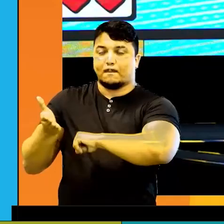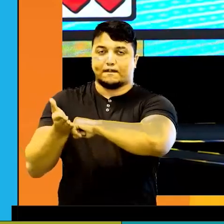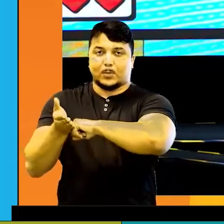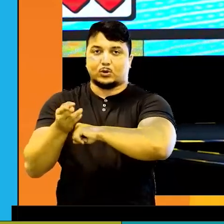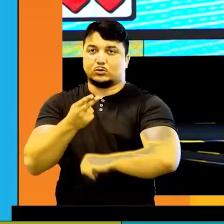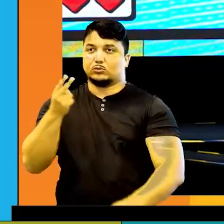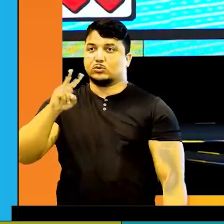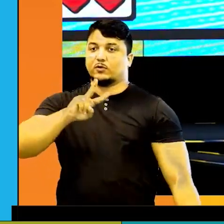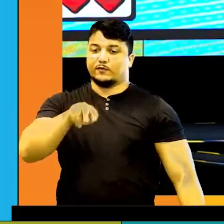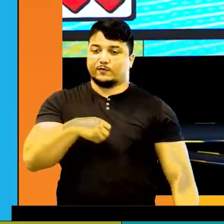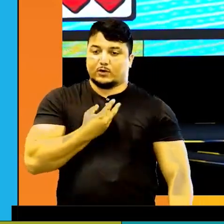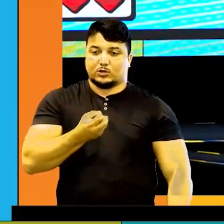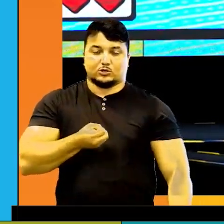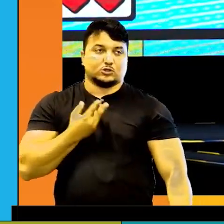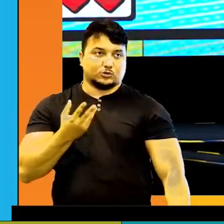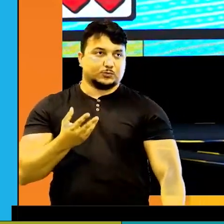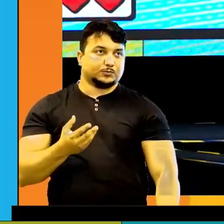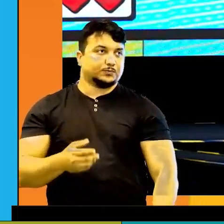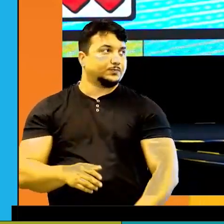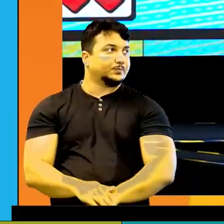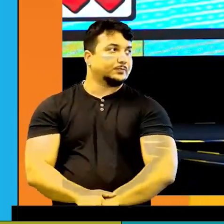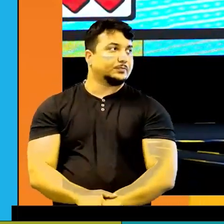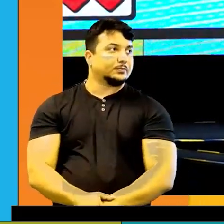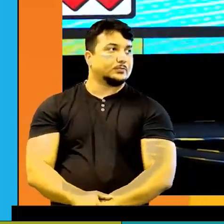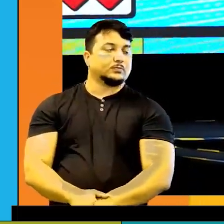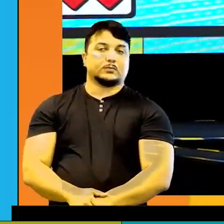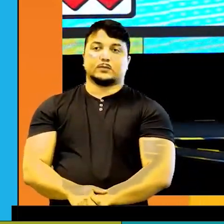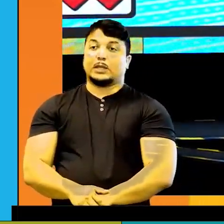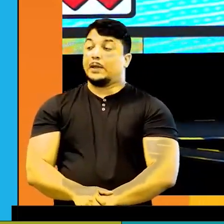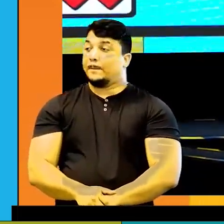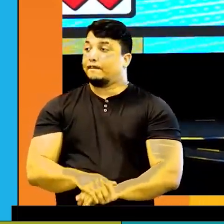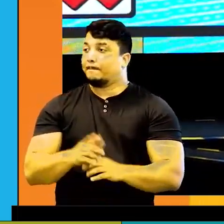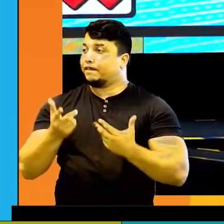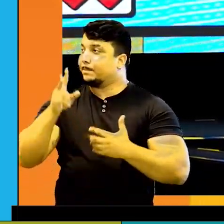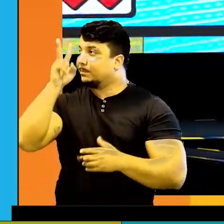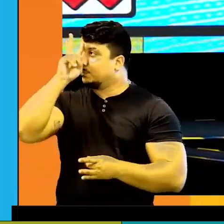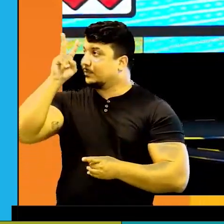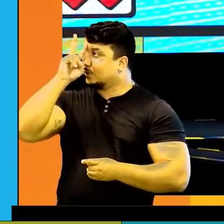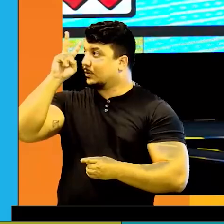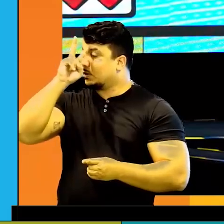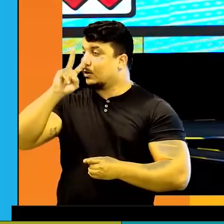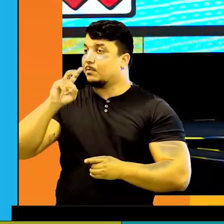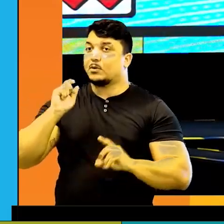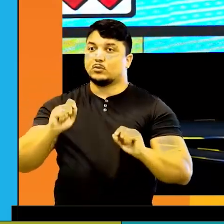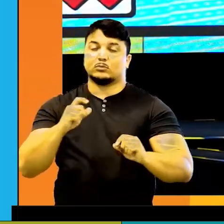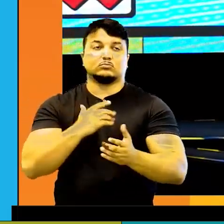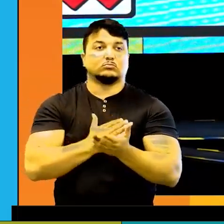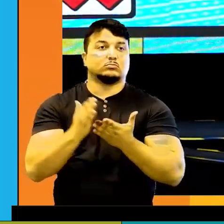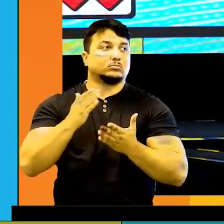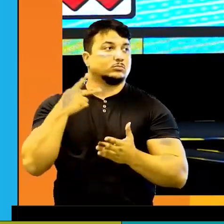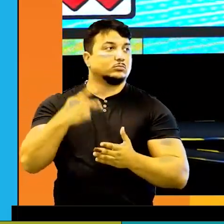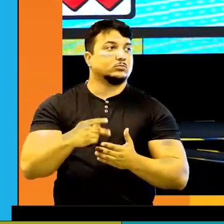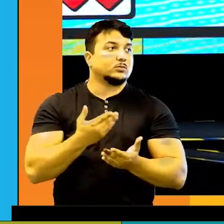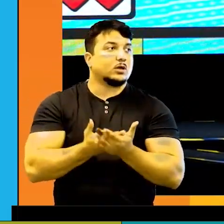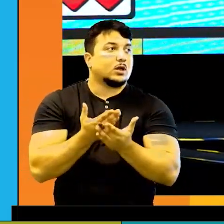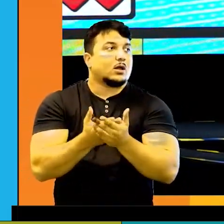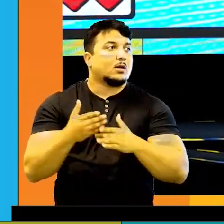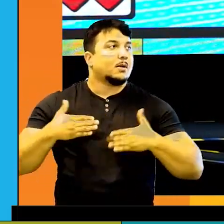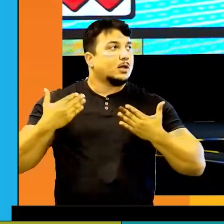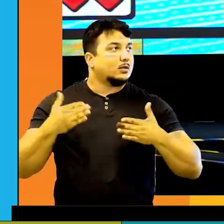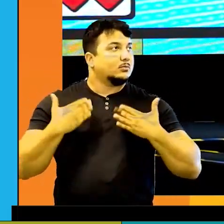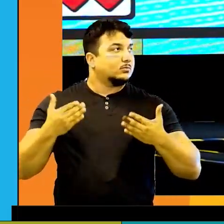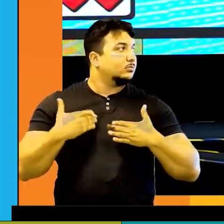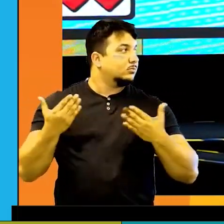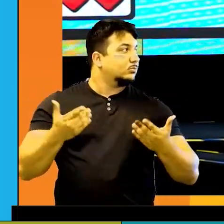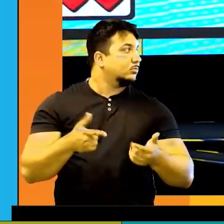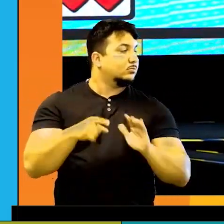chamava Vinícius de Moraes. E aí ela me fez lembrar e iniciar aqui a aula de uma forma bem espontânea. Lógico que eu não